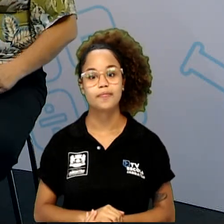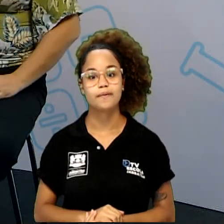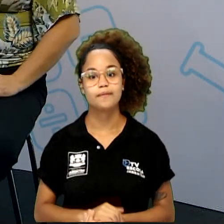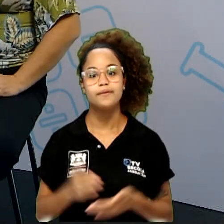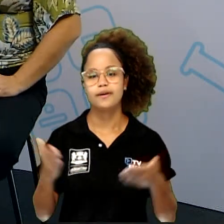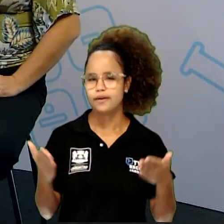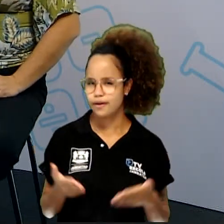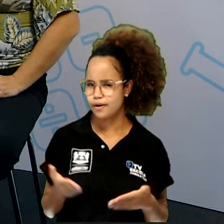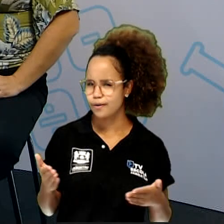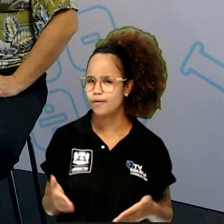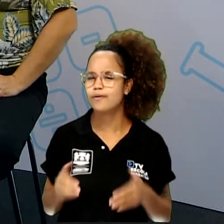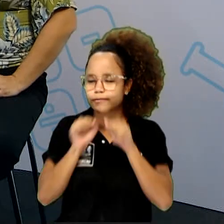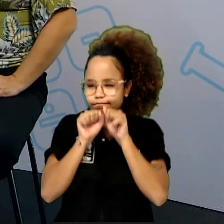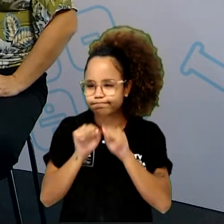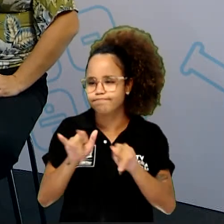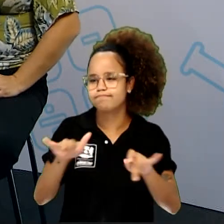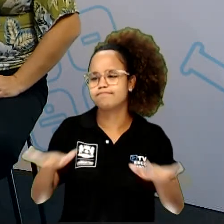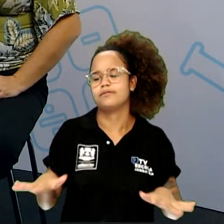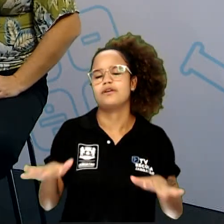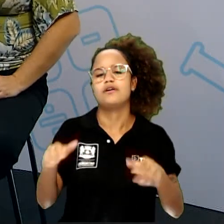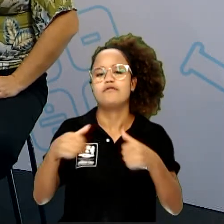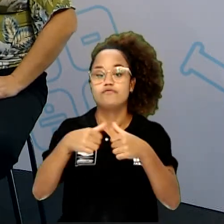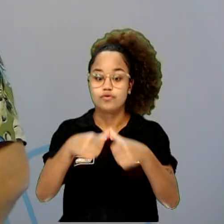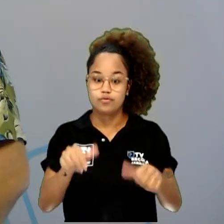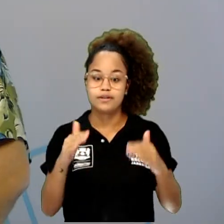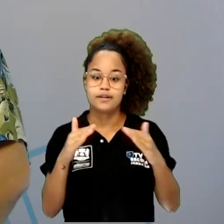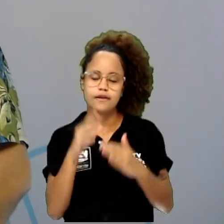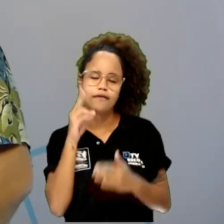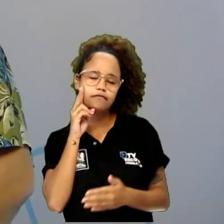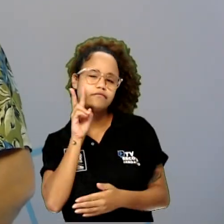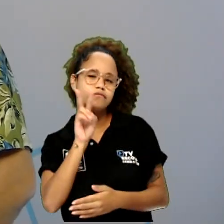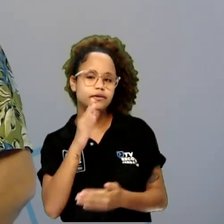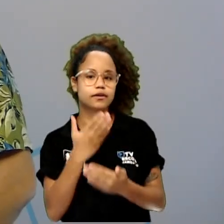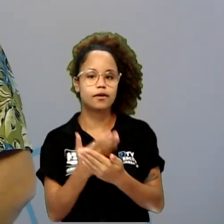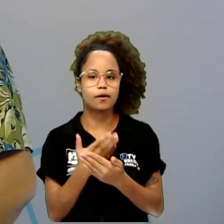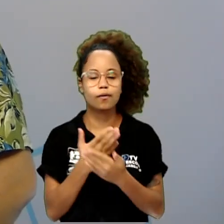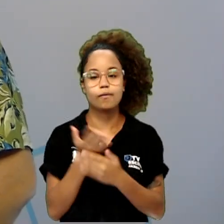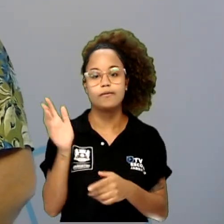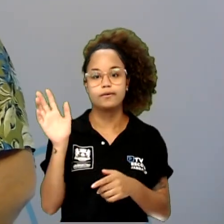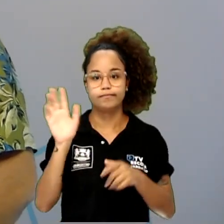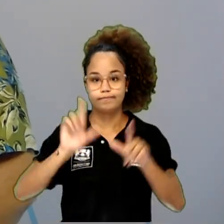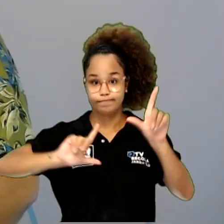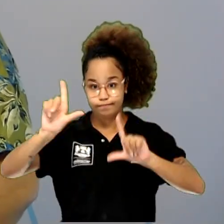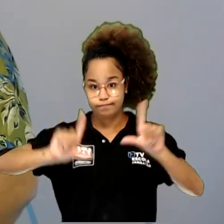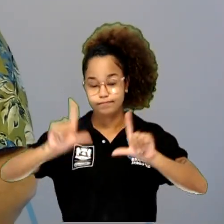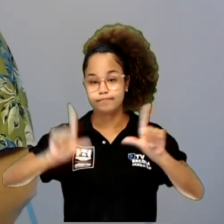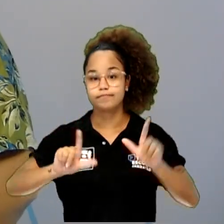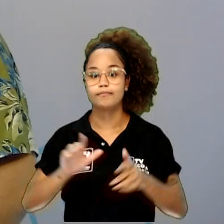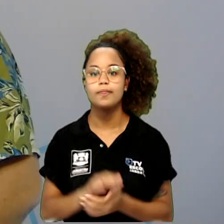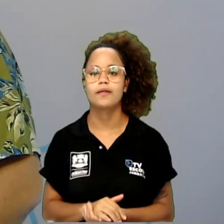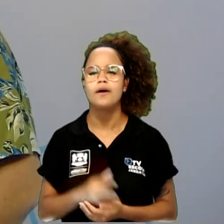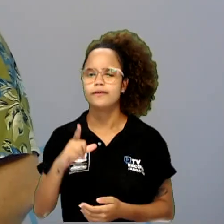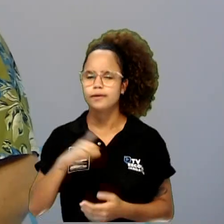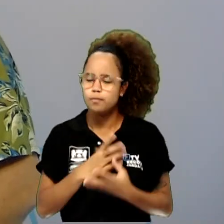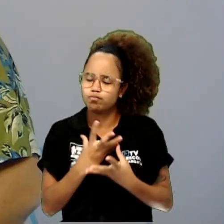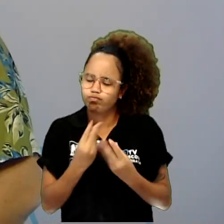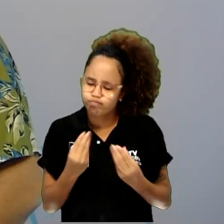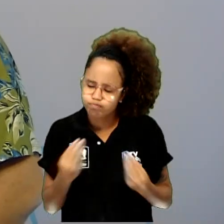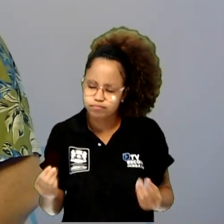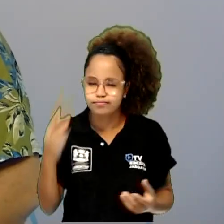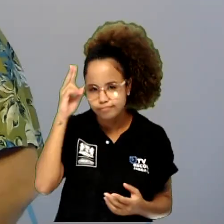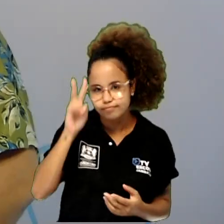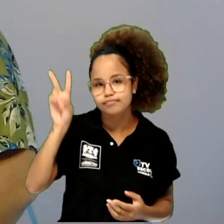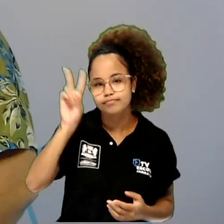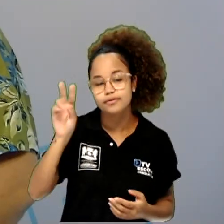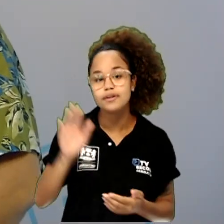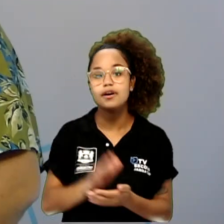agora nessa época de pandemia, né, que a gente ficou em casa assistindo às aulas aqui pela TV. Então, a gente teve um monte de história e agora a gente